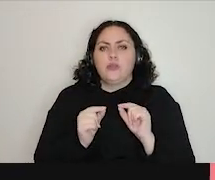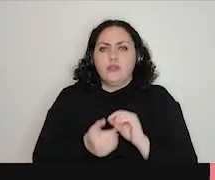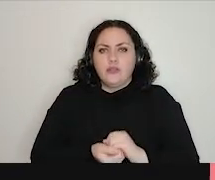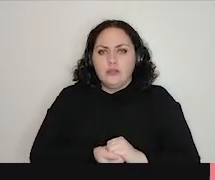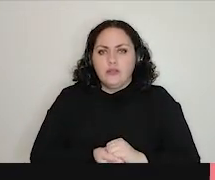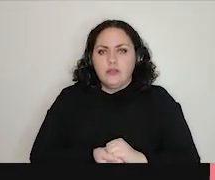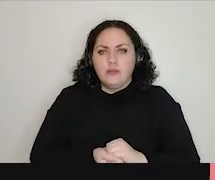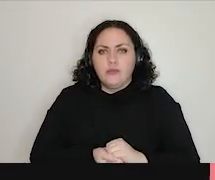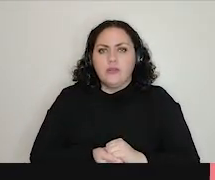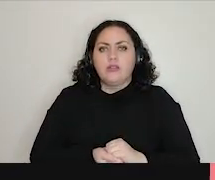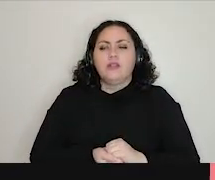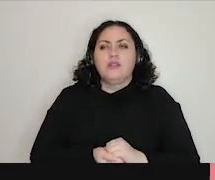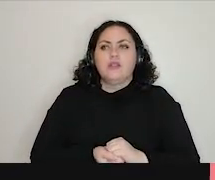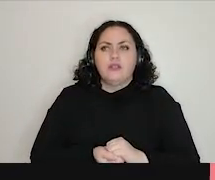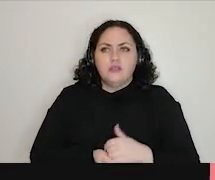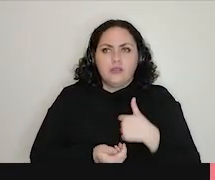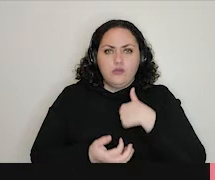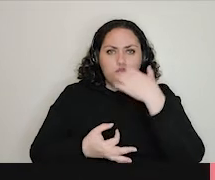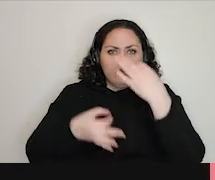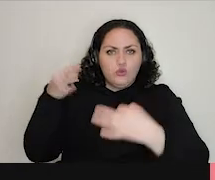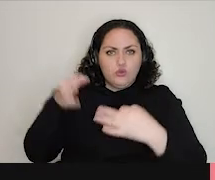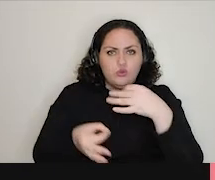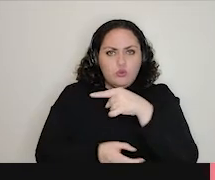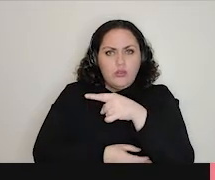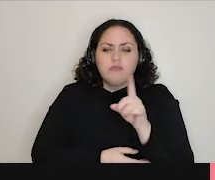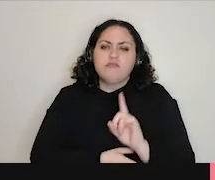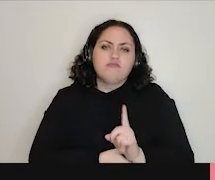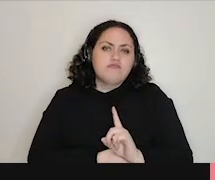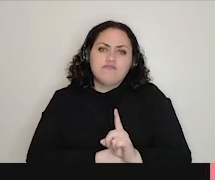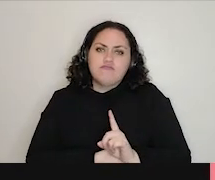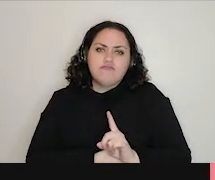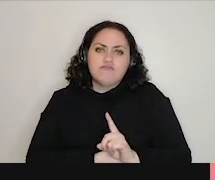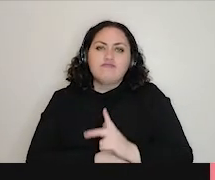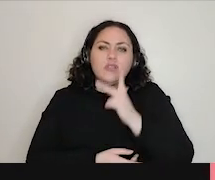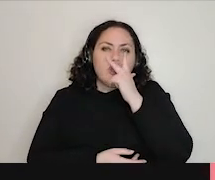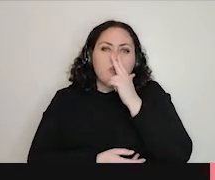não estar emitindo um juízo de valor, como aconteceu, por exemplo,